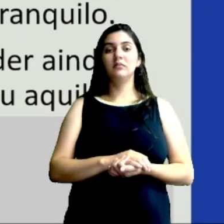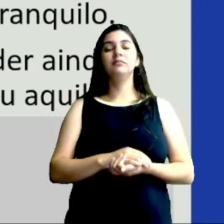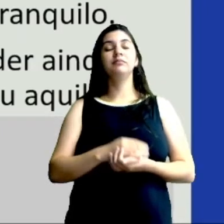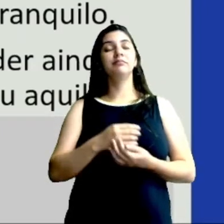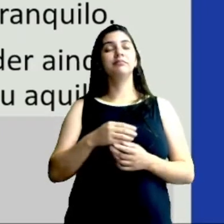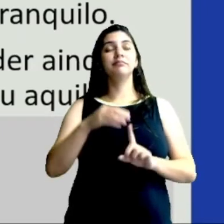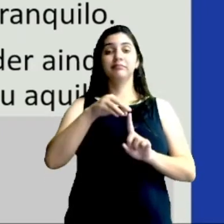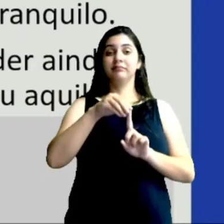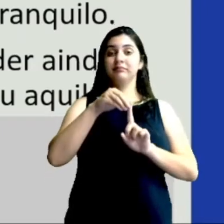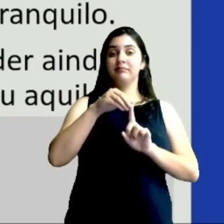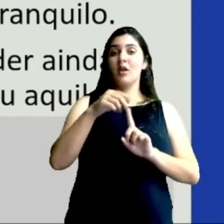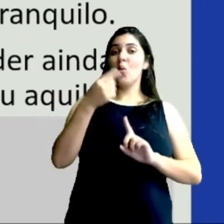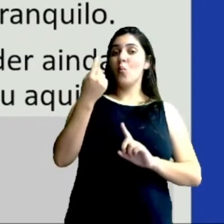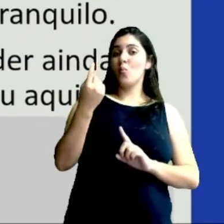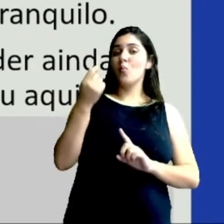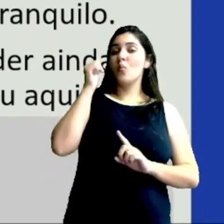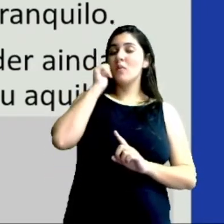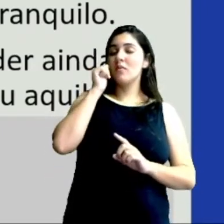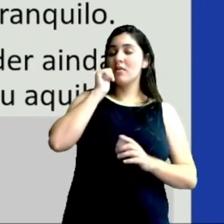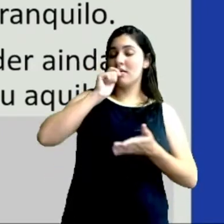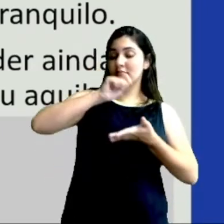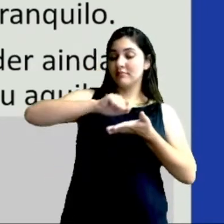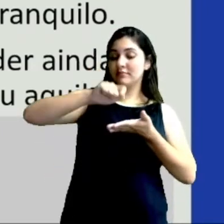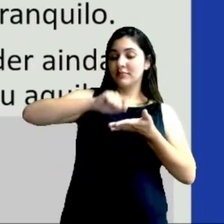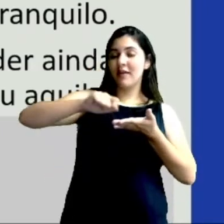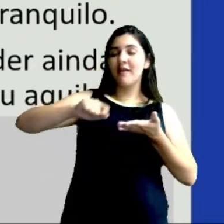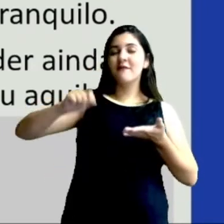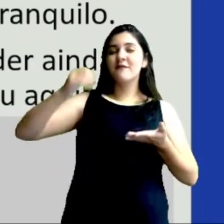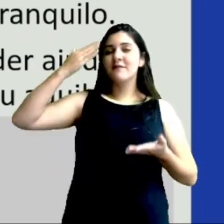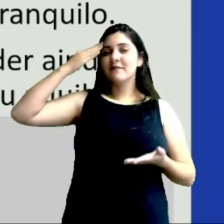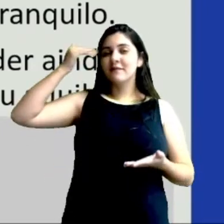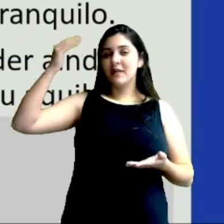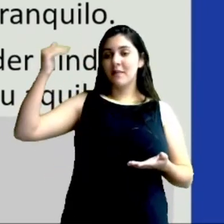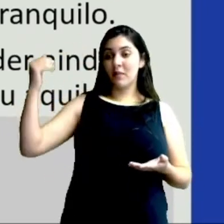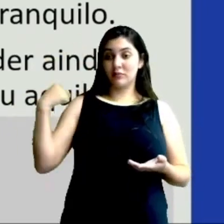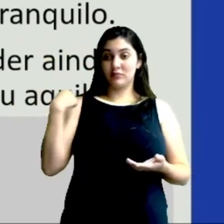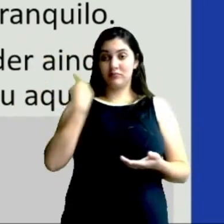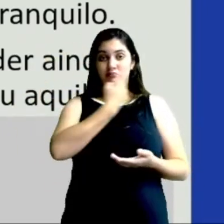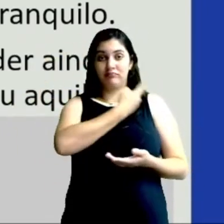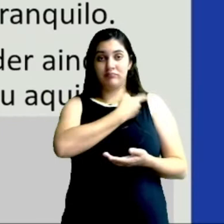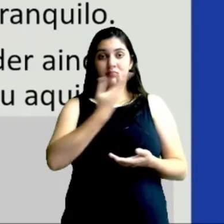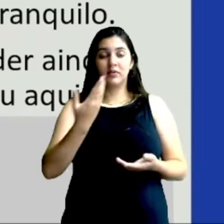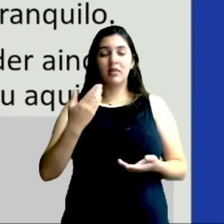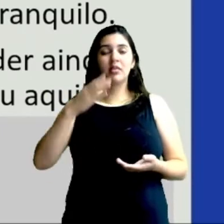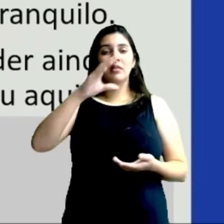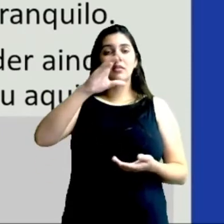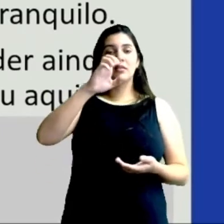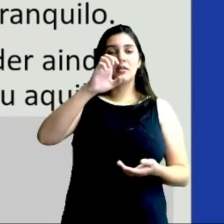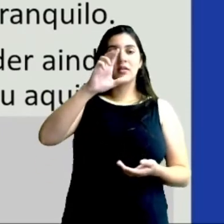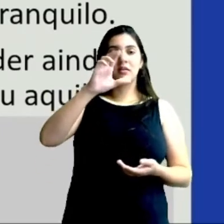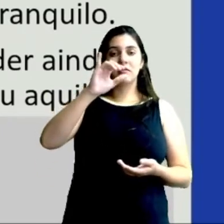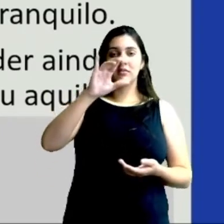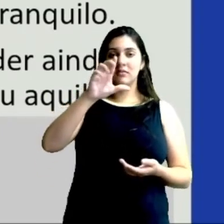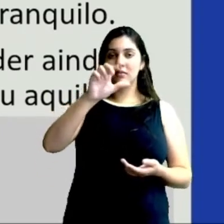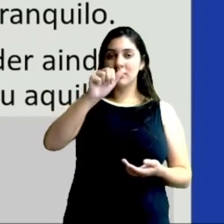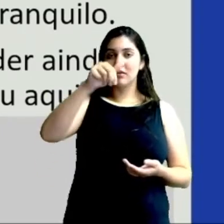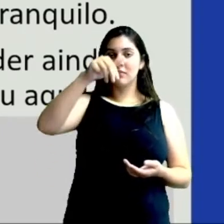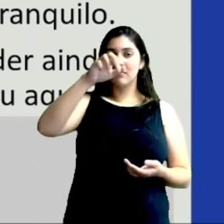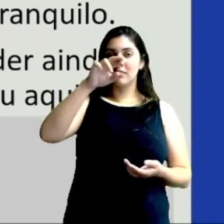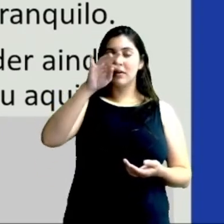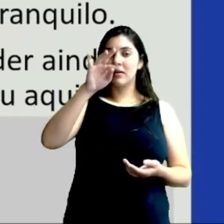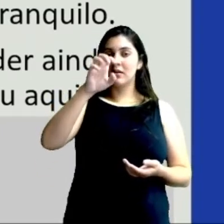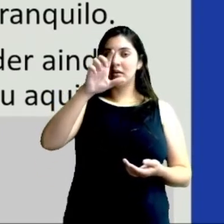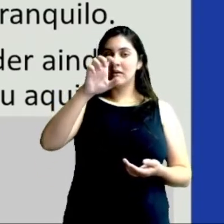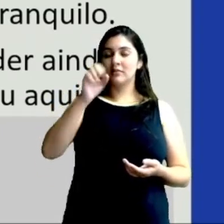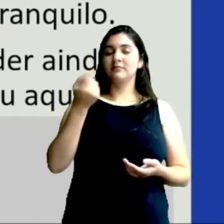é uma das poetisas né muito famosa no nosso meio é Cecília Meireles que foi uma